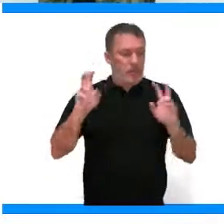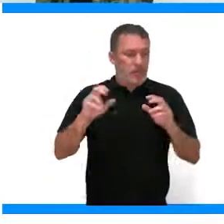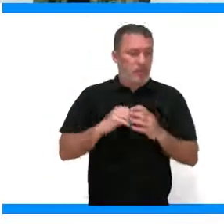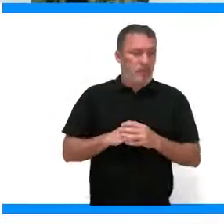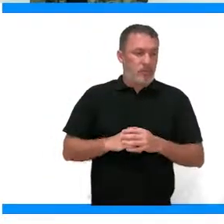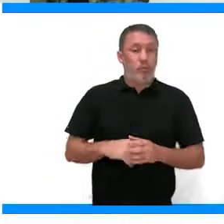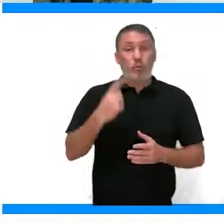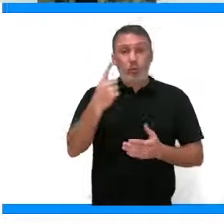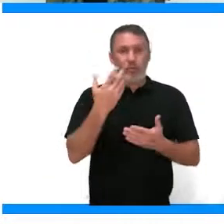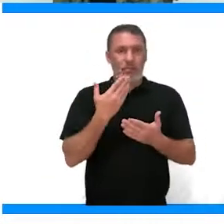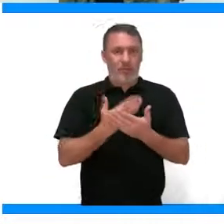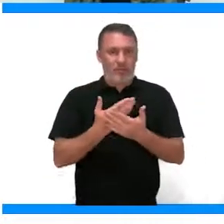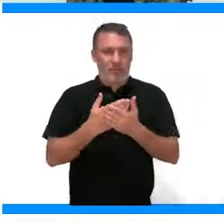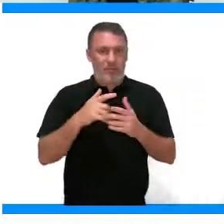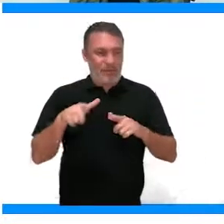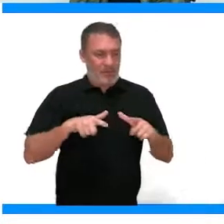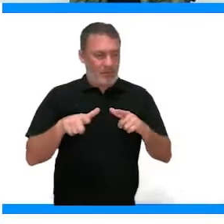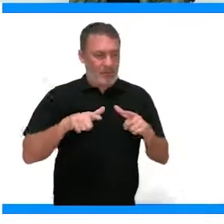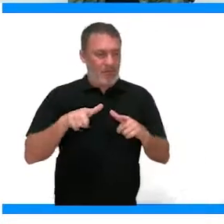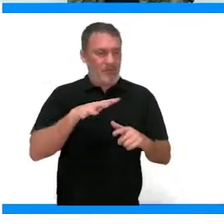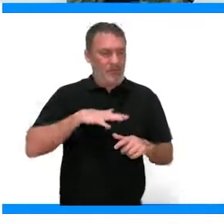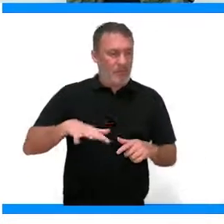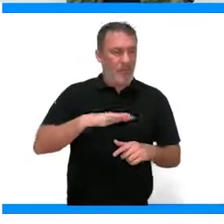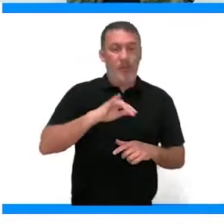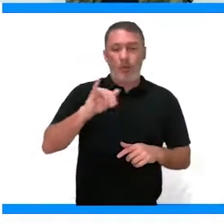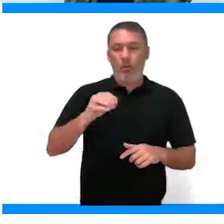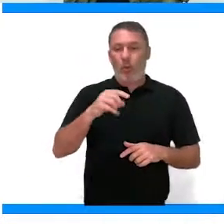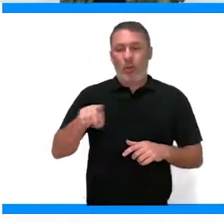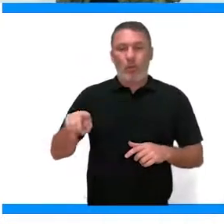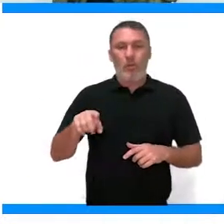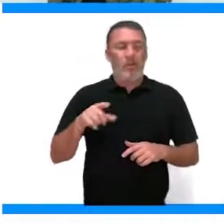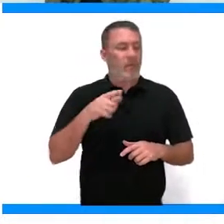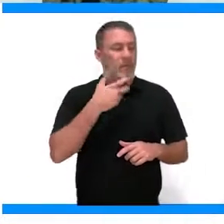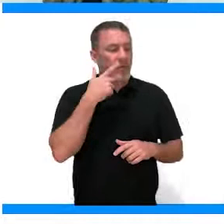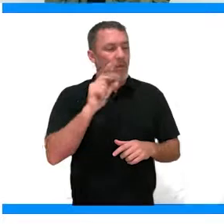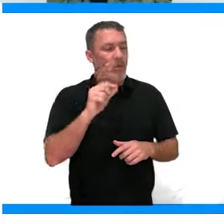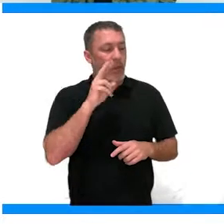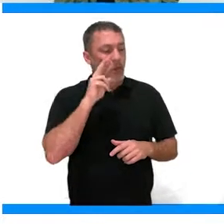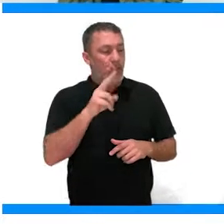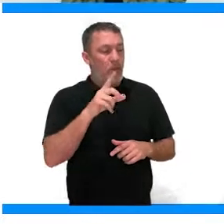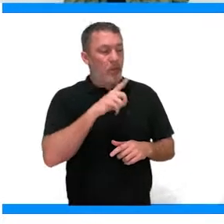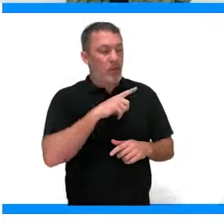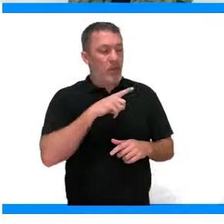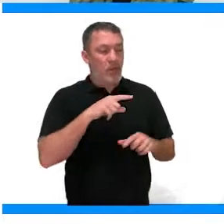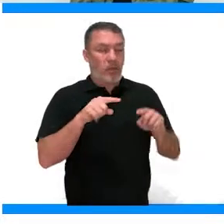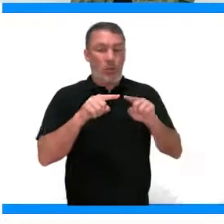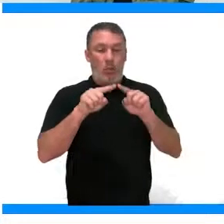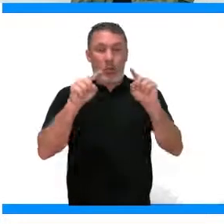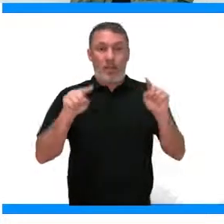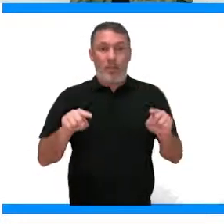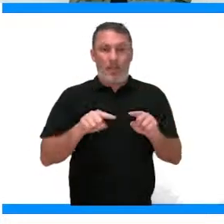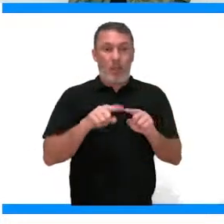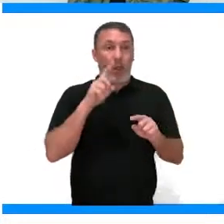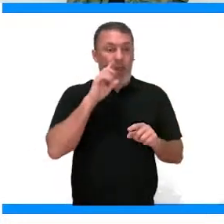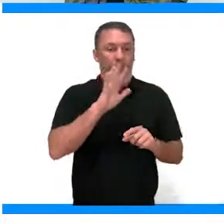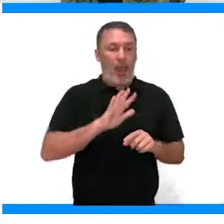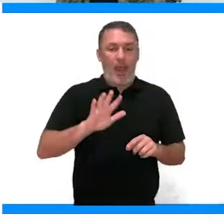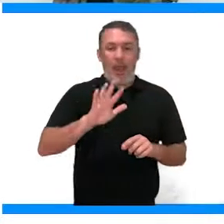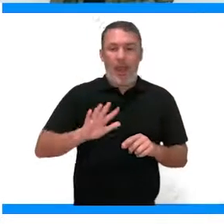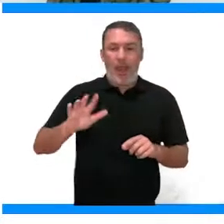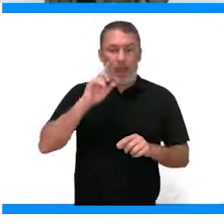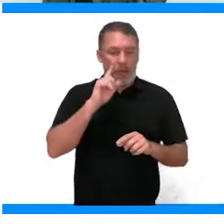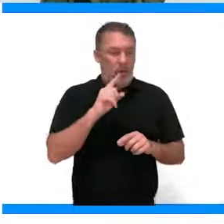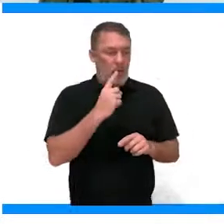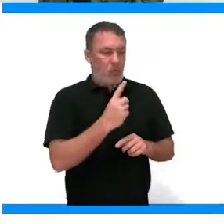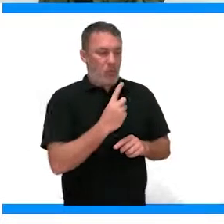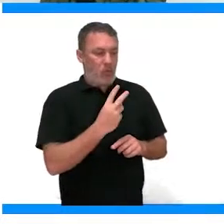escolar, João foi convidado a calcular as áreas de vários... Olha a área aí, ó. Olha o que eu tô falando aí, ó. Olha a área aí, ó.